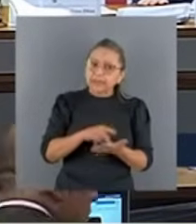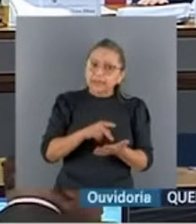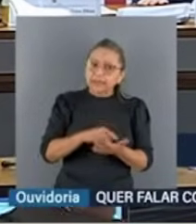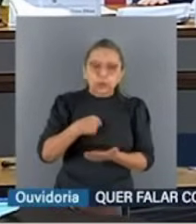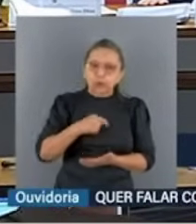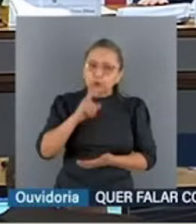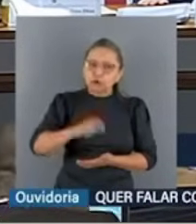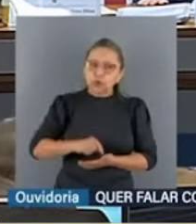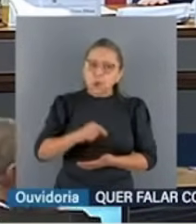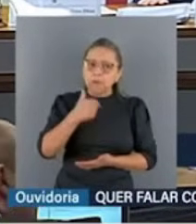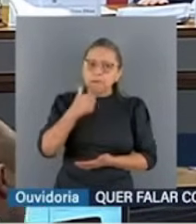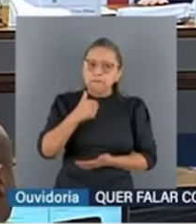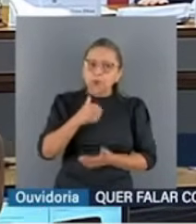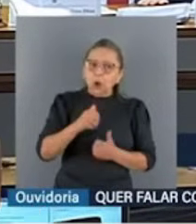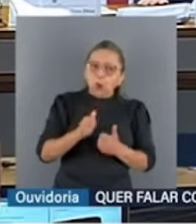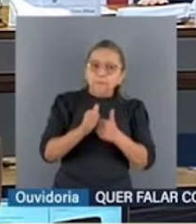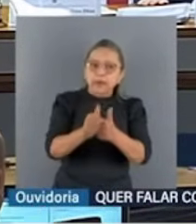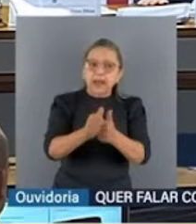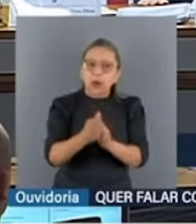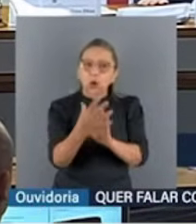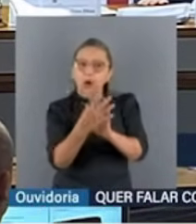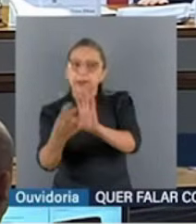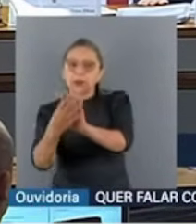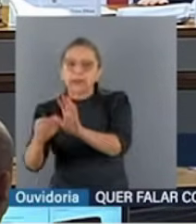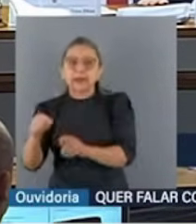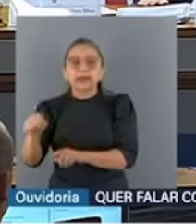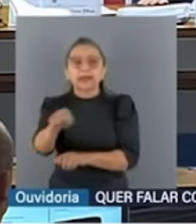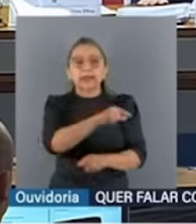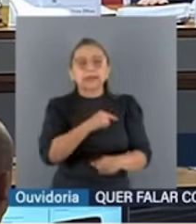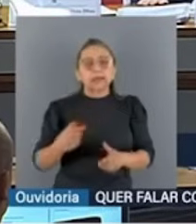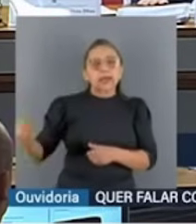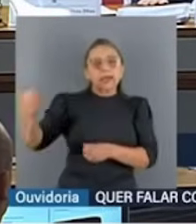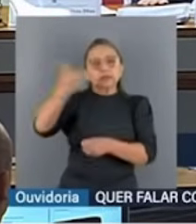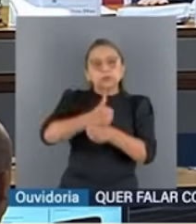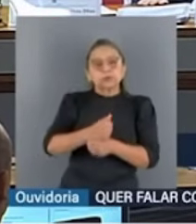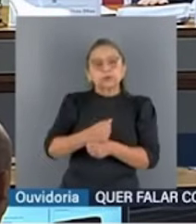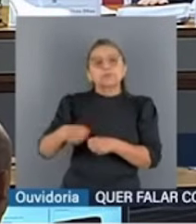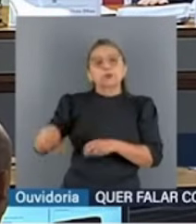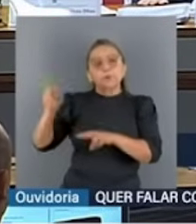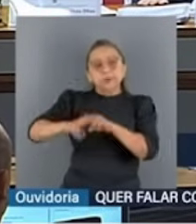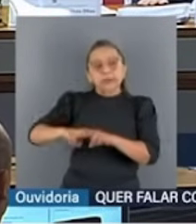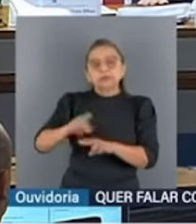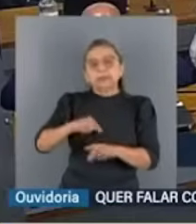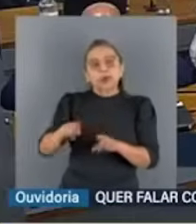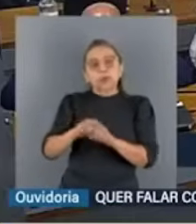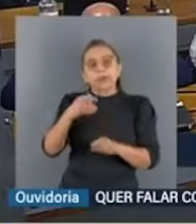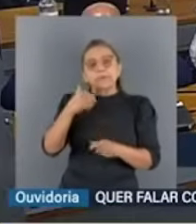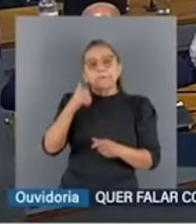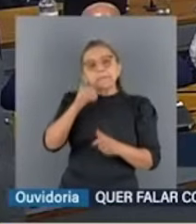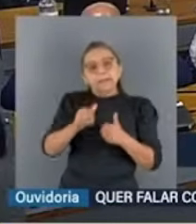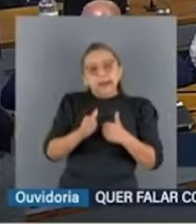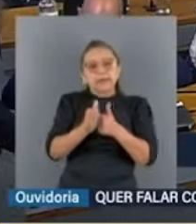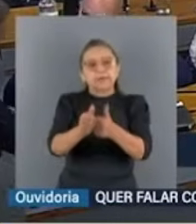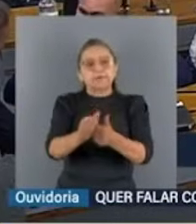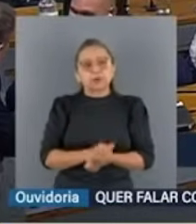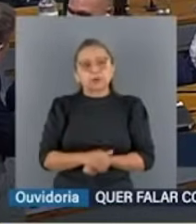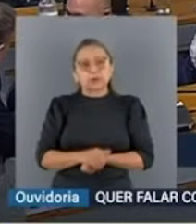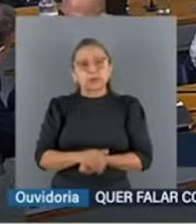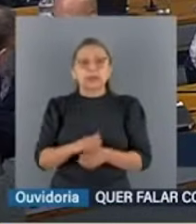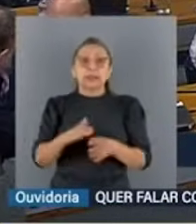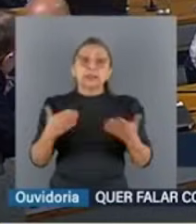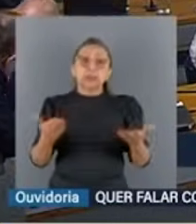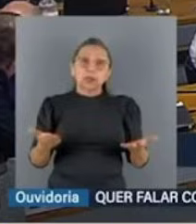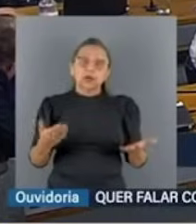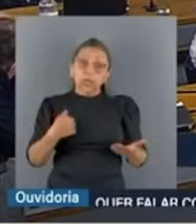Maria vai com as outras e nem aqueles que tomam a posição dos que foram presos são Marias que vão com as outras. Então,